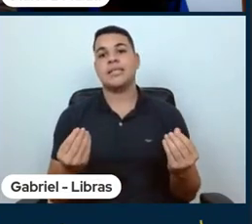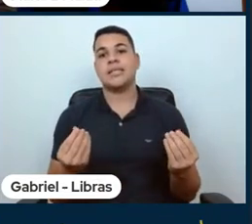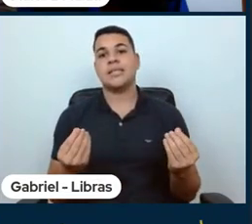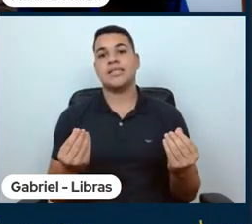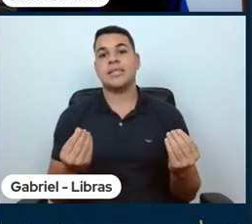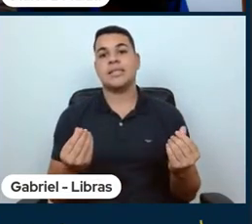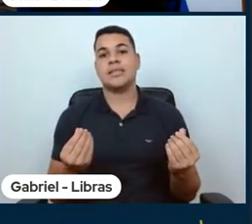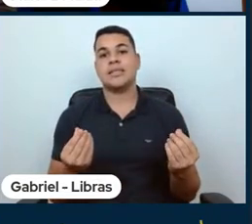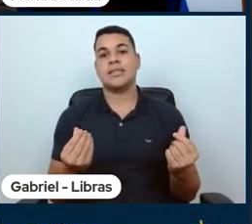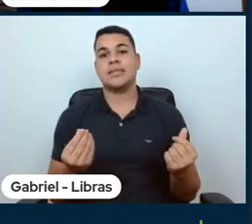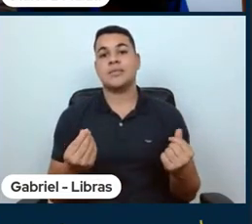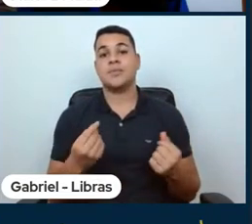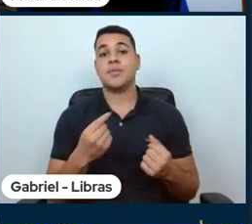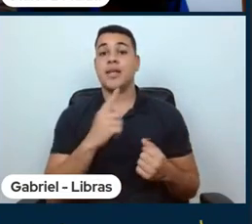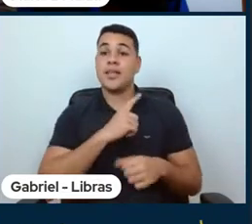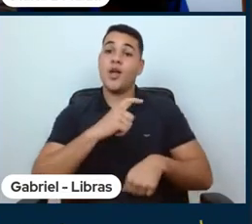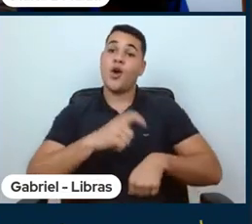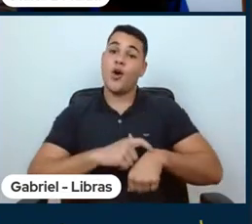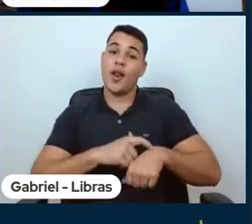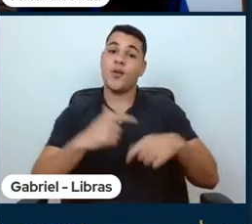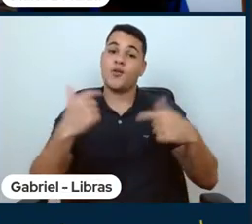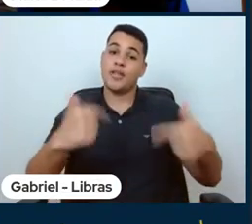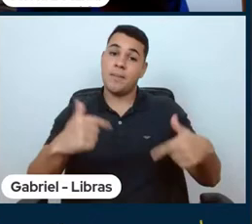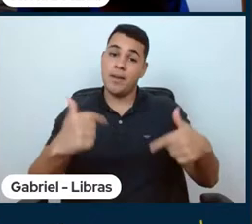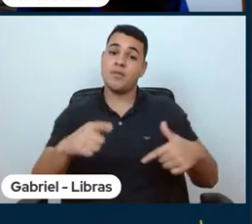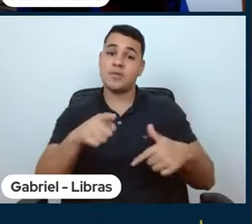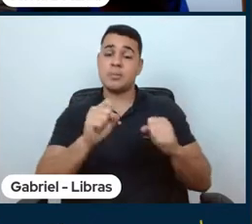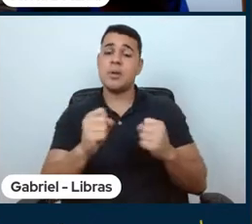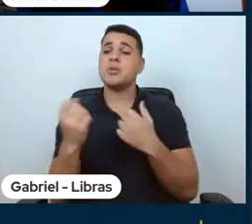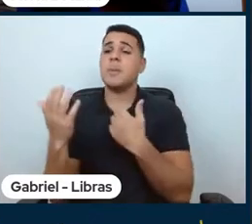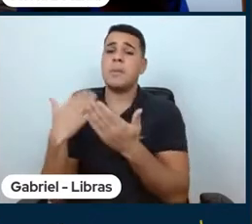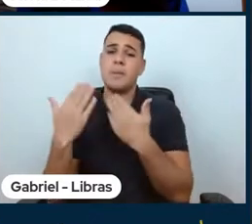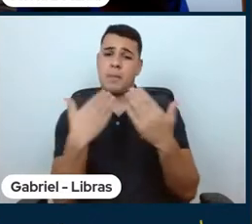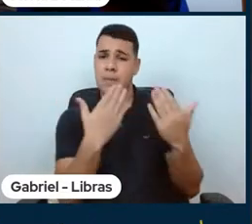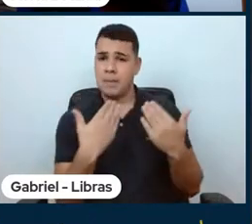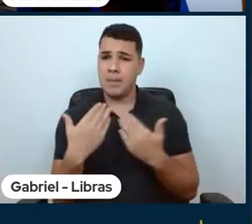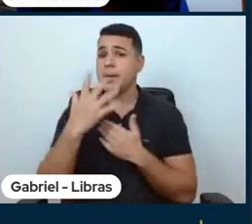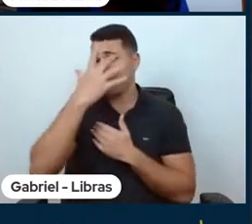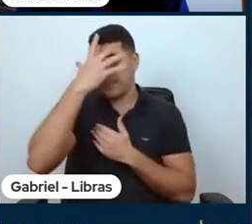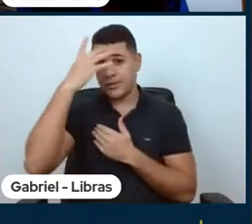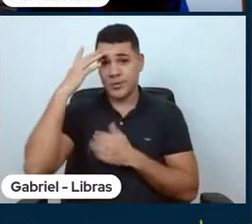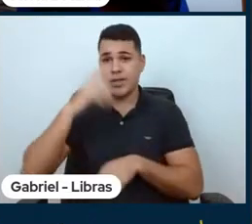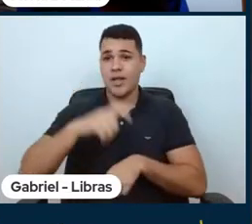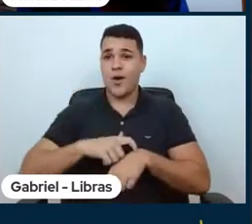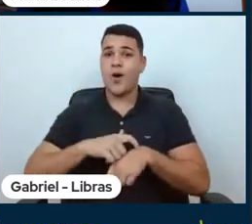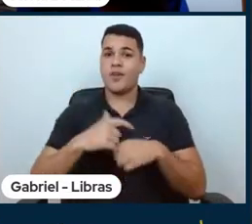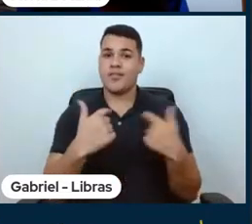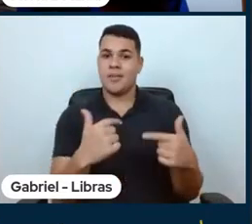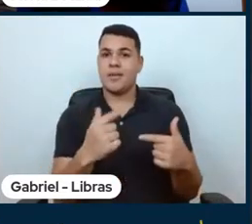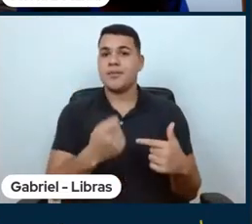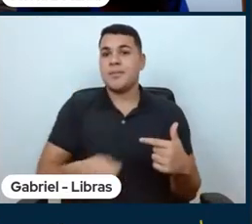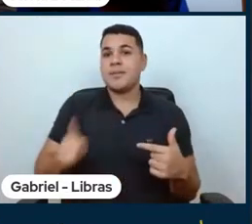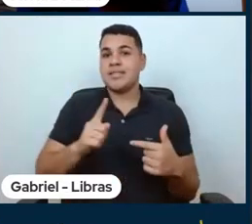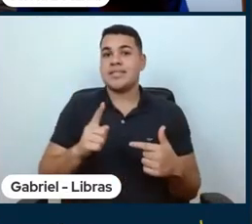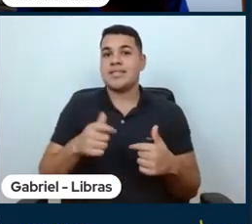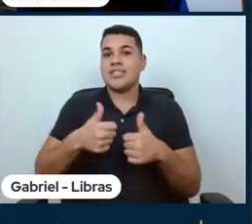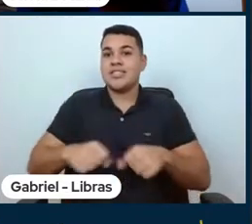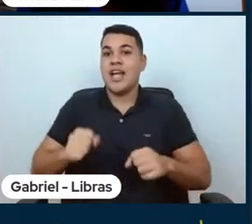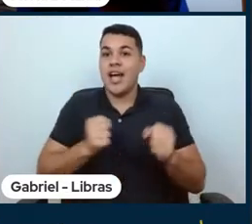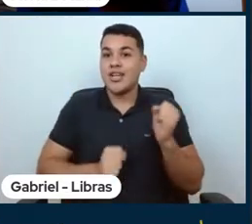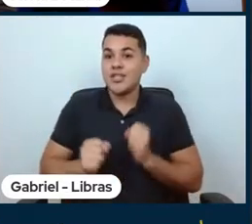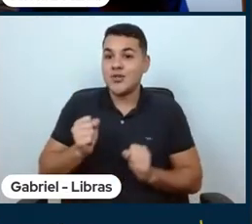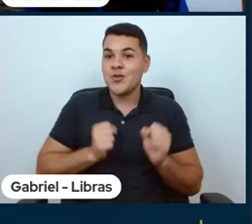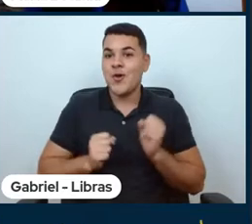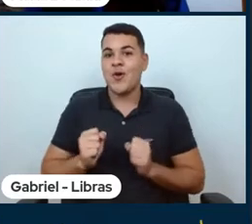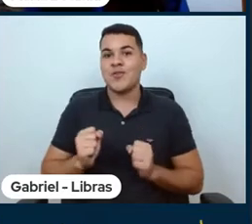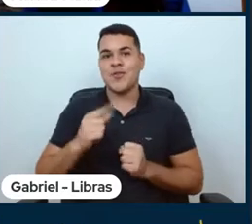Você tem seu horário de trabalho, você pode conversar com as pessoas no seu horário de trabalho. Você não precisa ficar ansioso. É difícil,